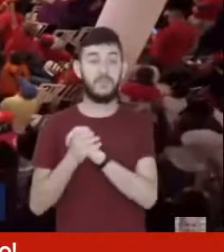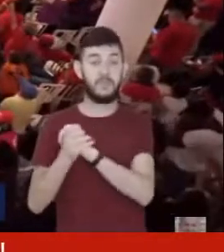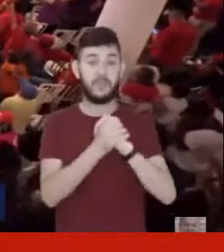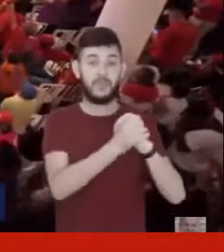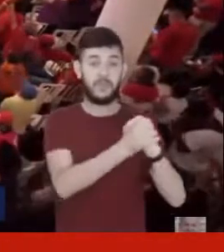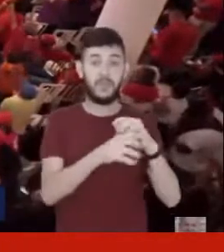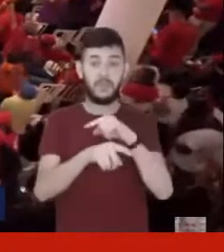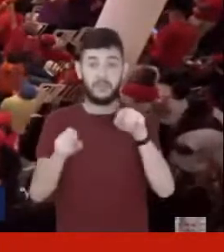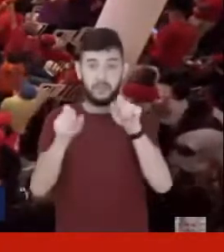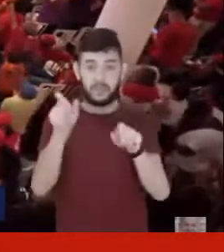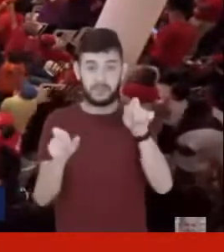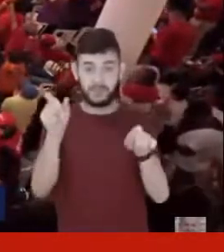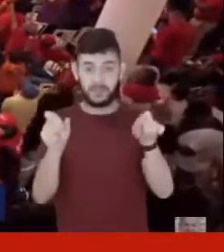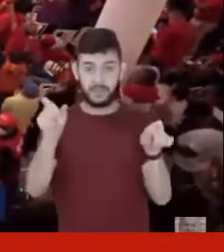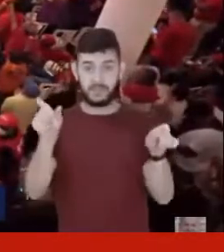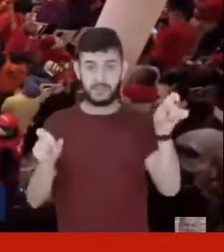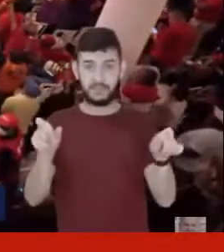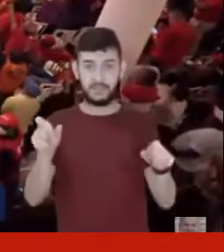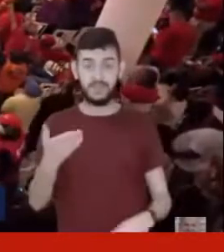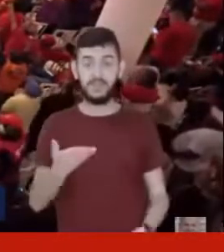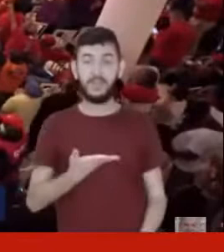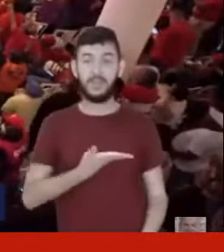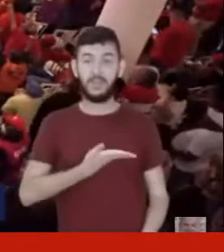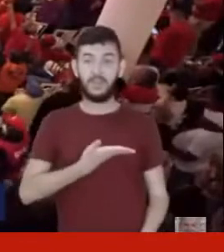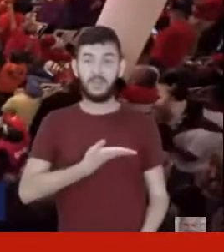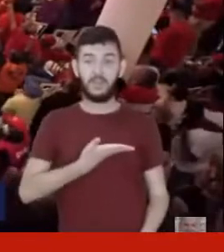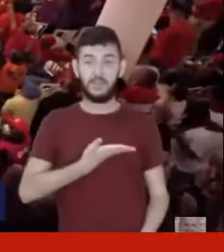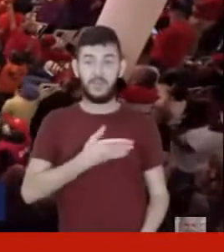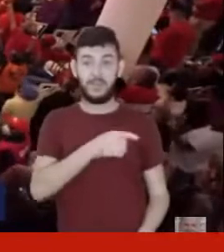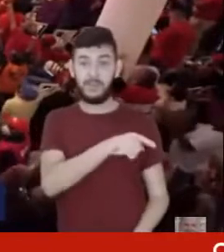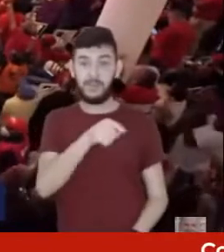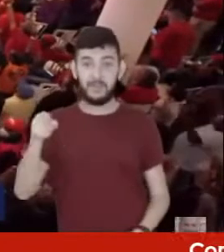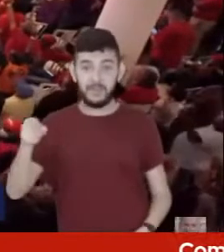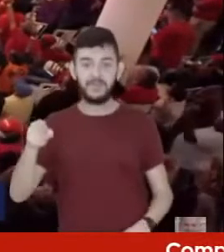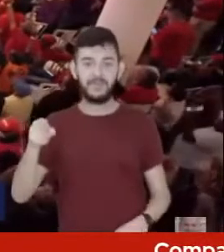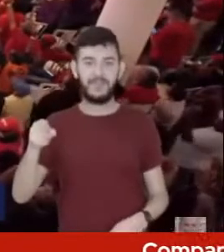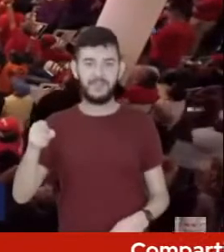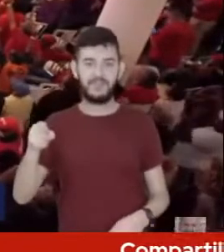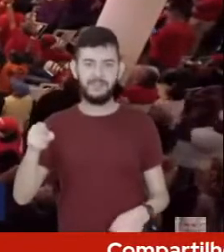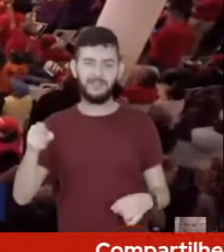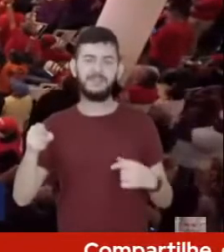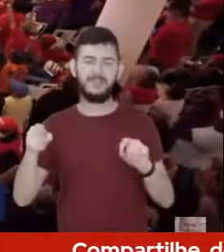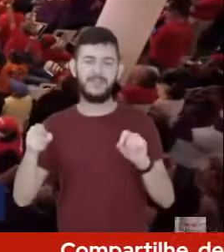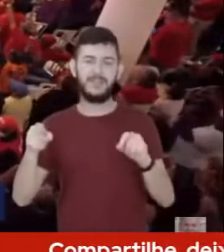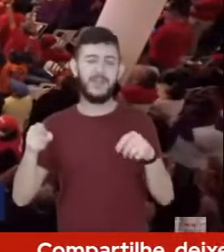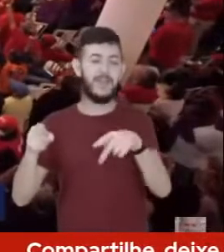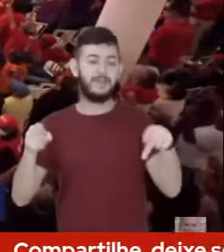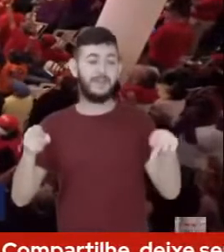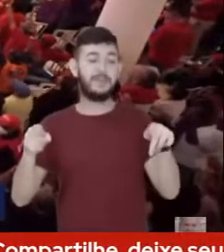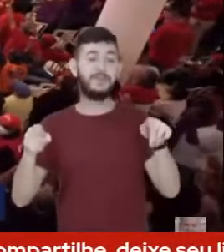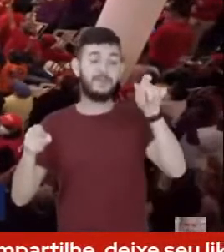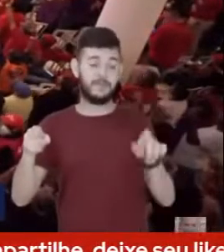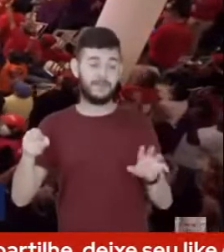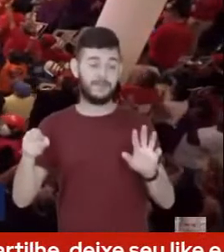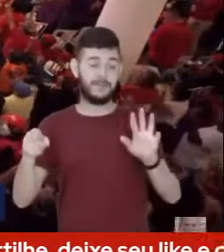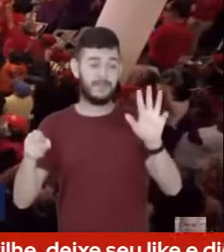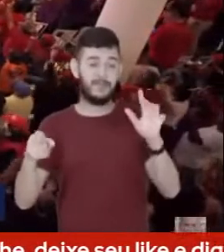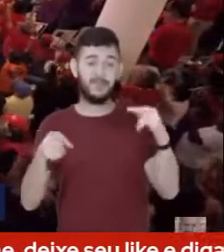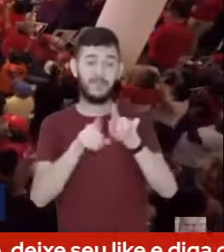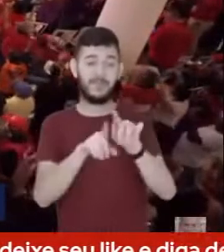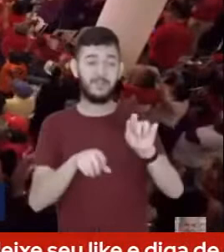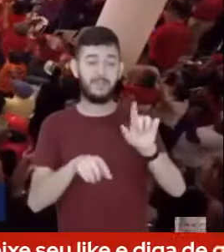que concordam que esse ano nós vamos eleger no primeiro turno Lula, Alckmin, levanta as duas